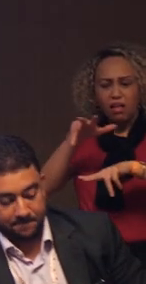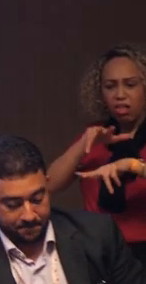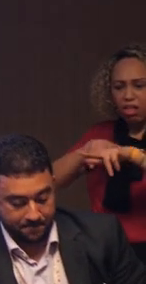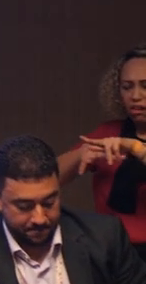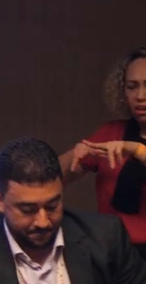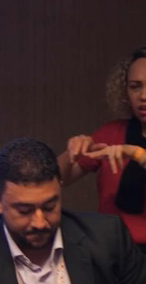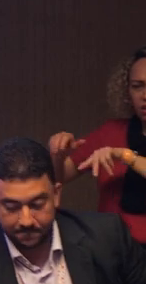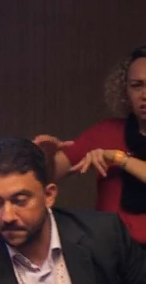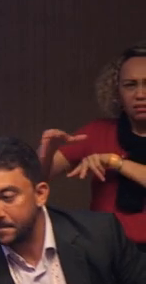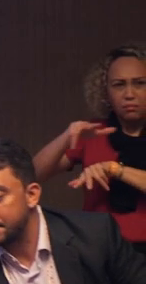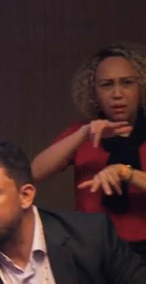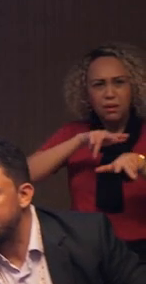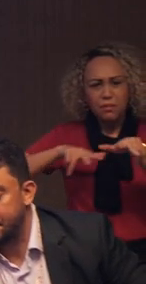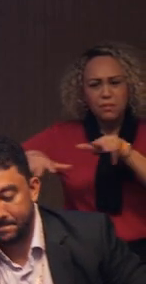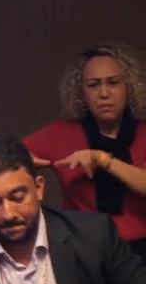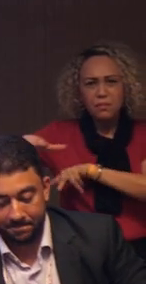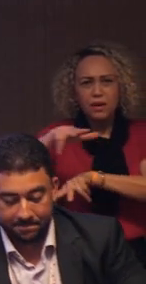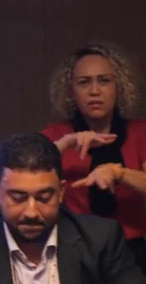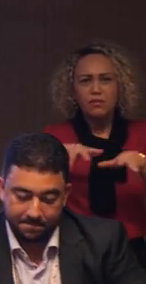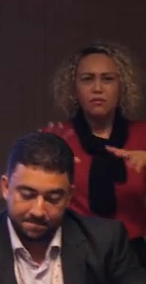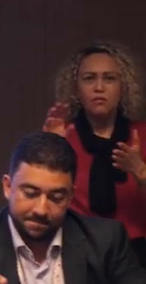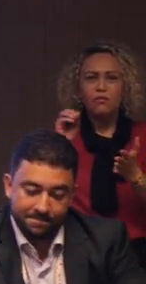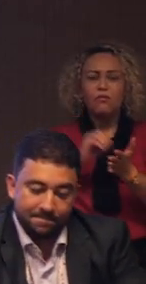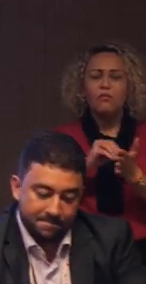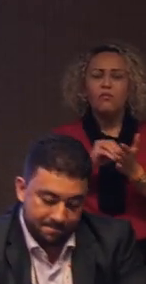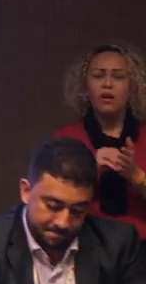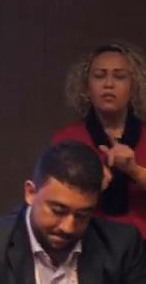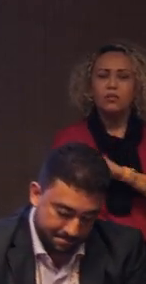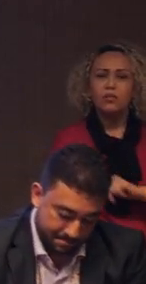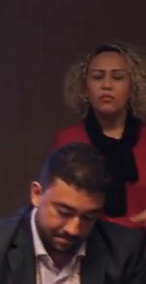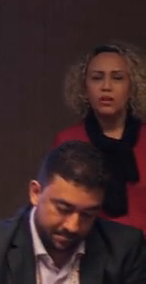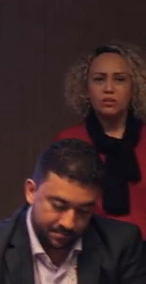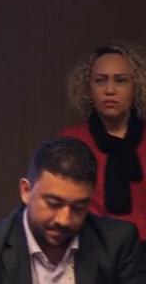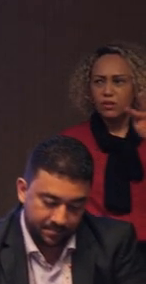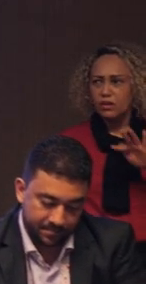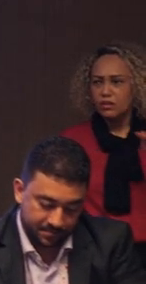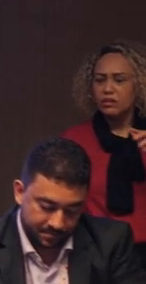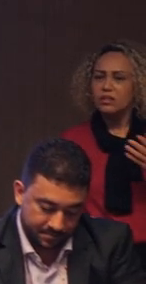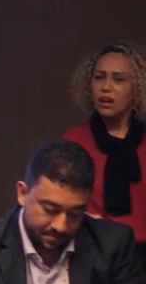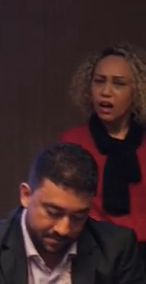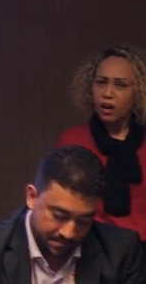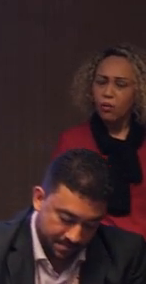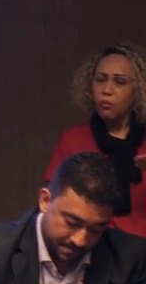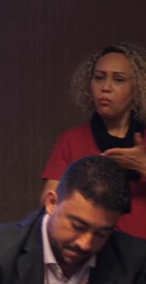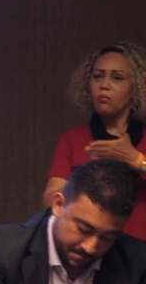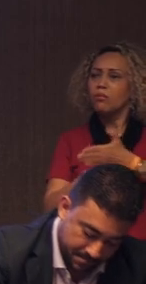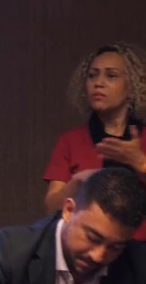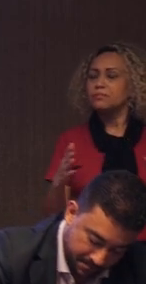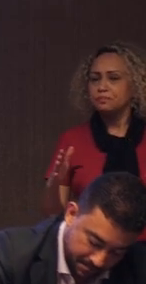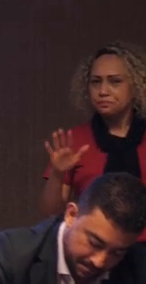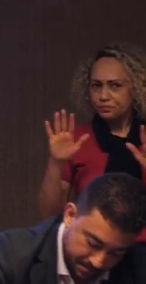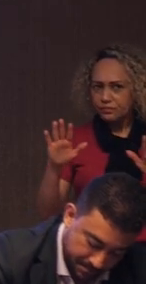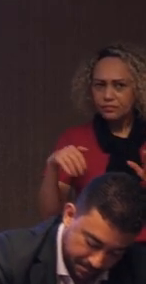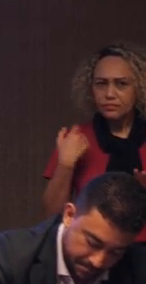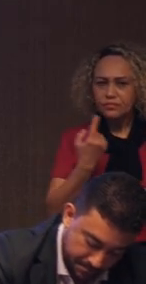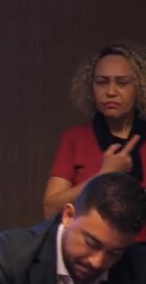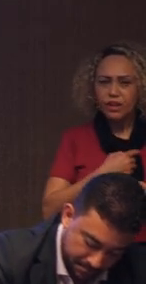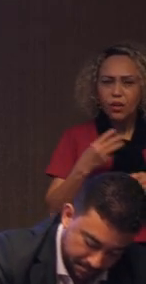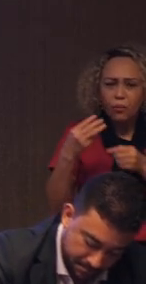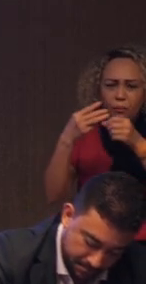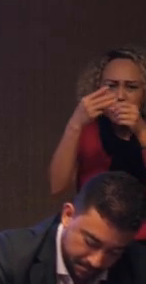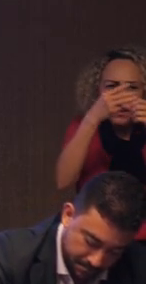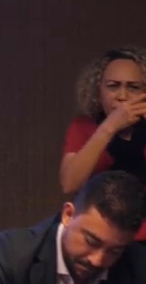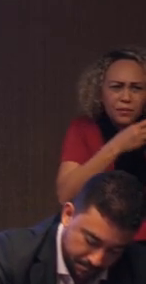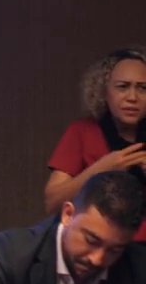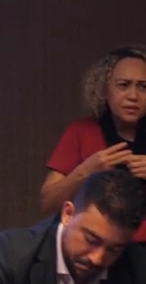Não tem clareza. Quer dizer, falta o governo federal, realmente falta. E aí entra que para a gente, nos pequenos municípios, nos municípios,